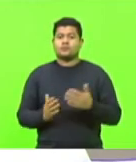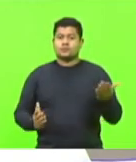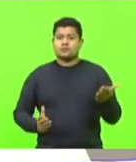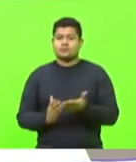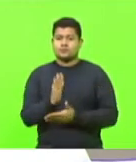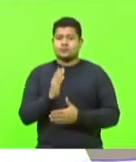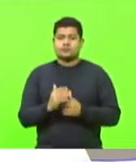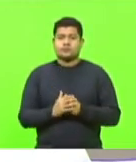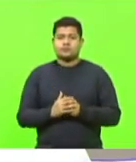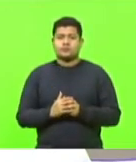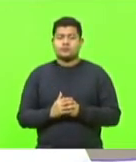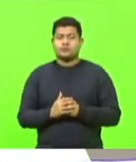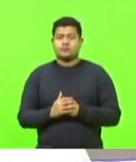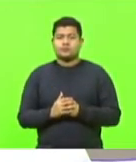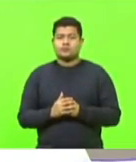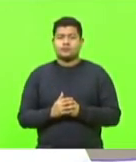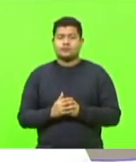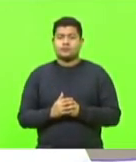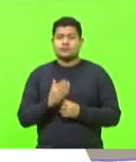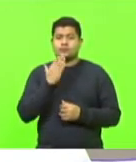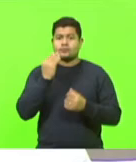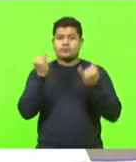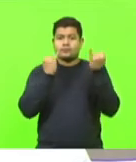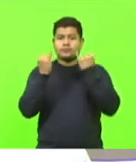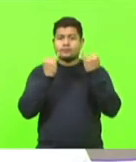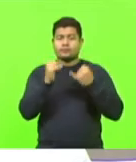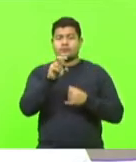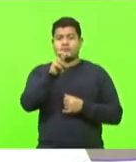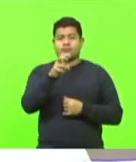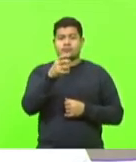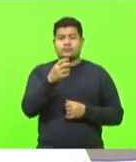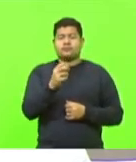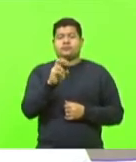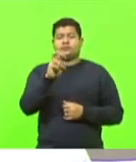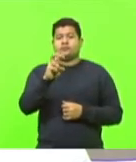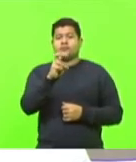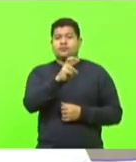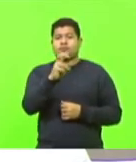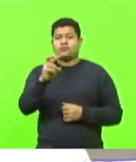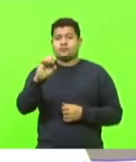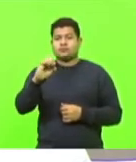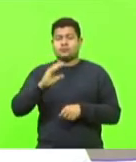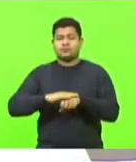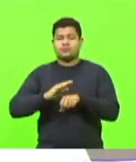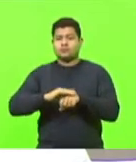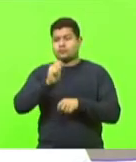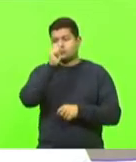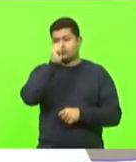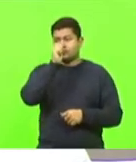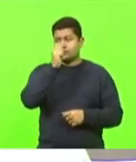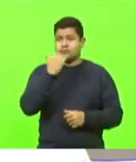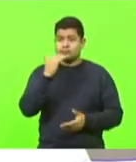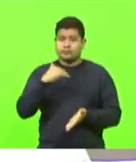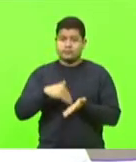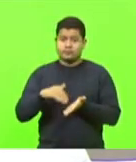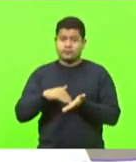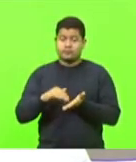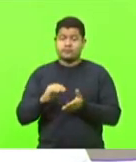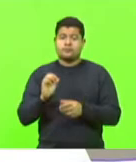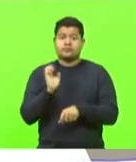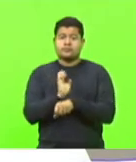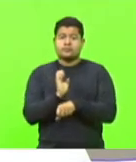Aprovado. Pedido de informação número 550, deputado João Amin, solicitando ao secretário de Estado da Casa